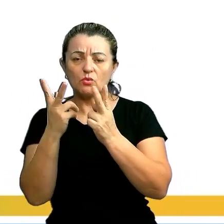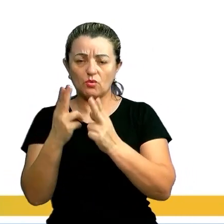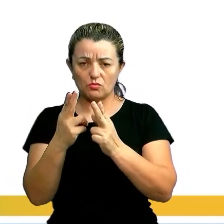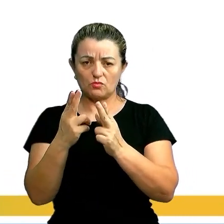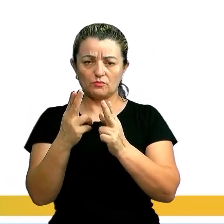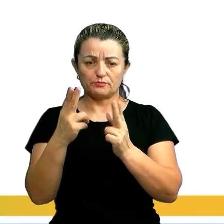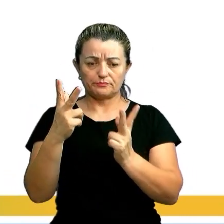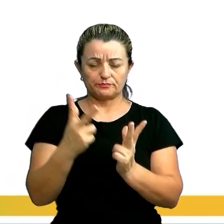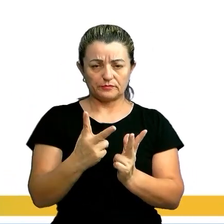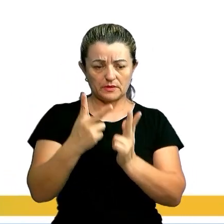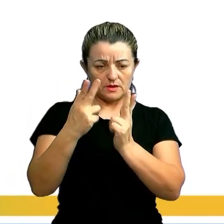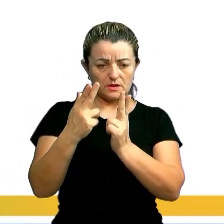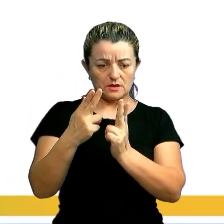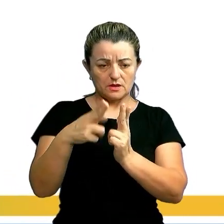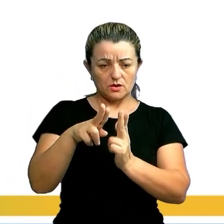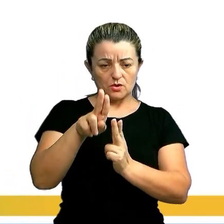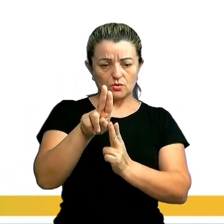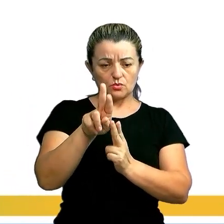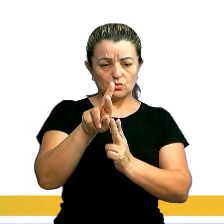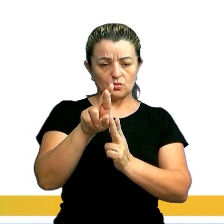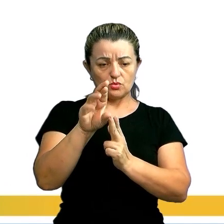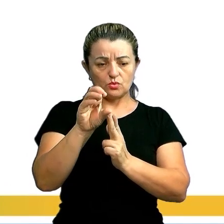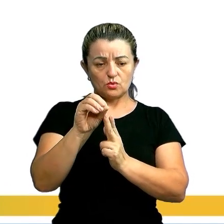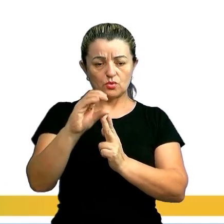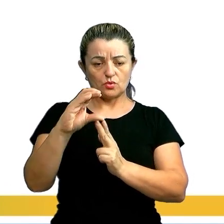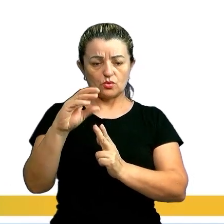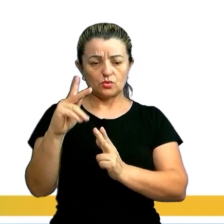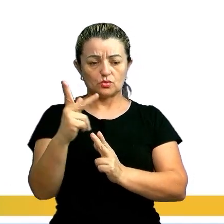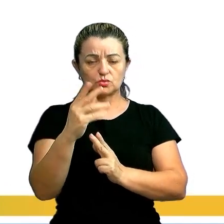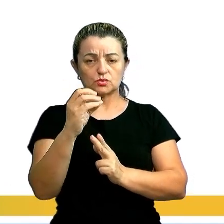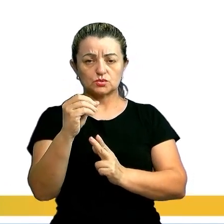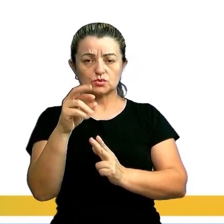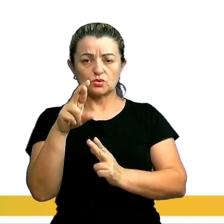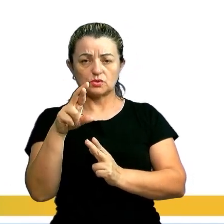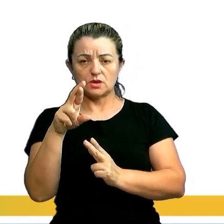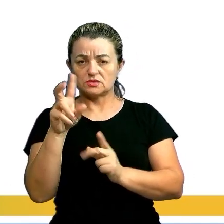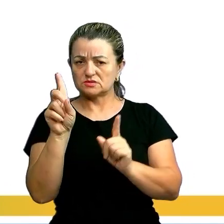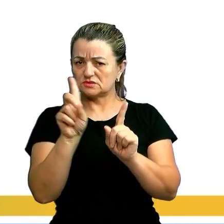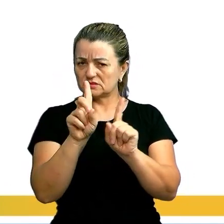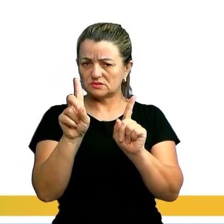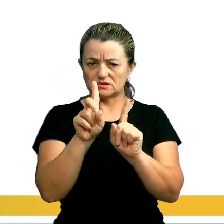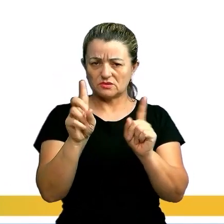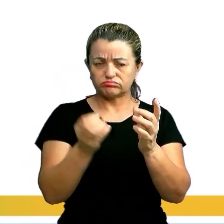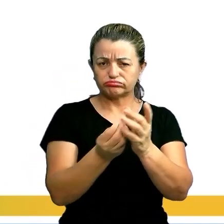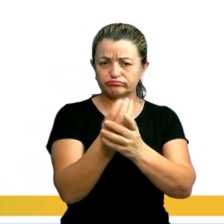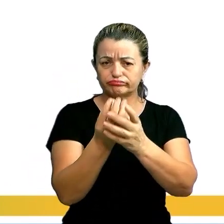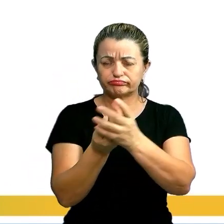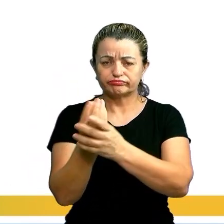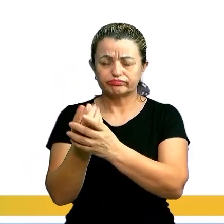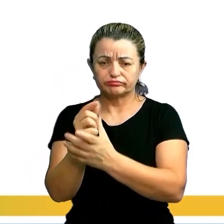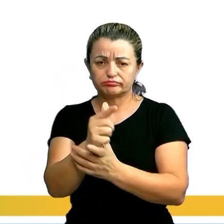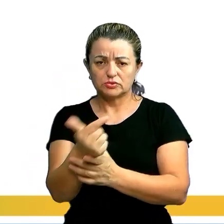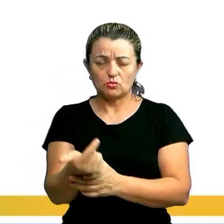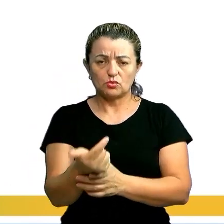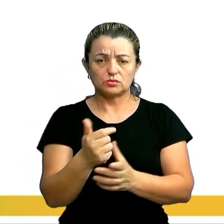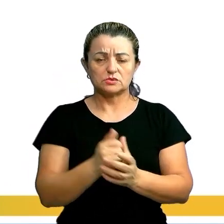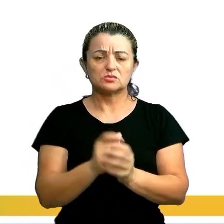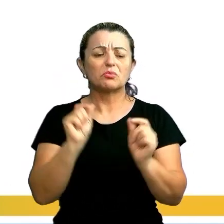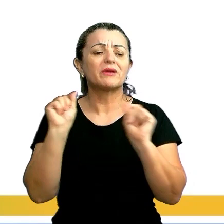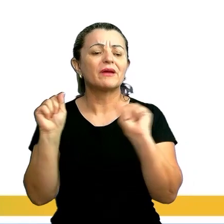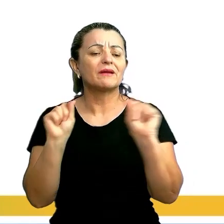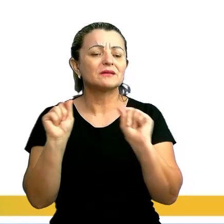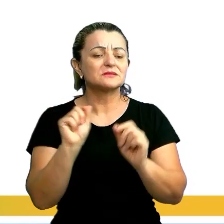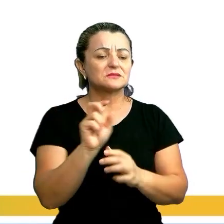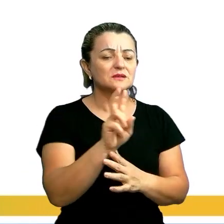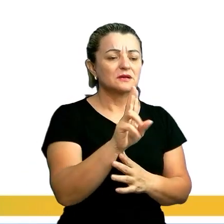cefalocordados. Urocordados não originaram cefalocordados. Professor, e o que é mesmo urocordado? Urocordado significa